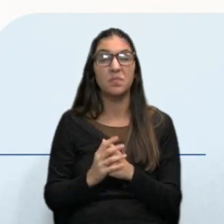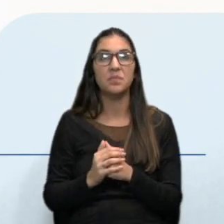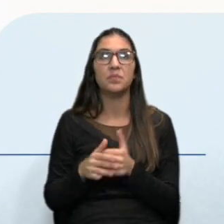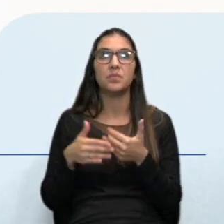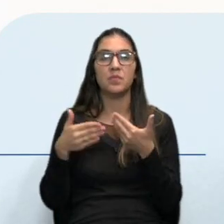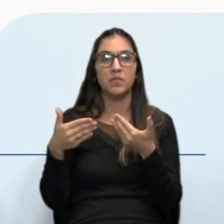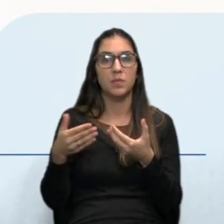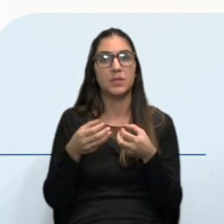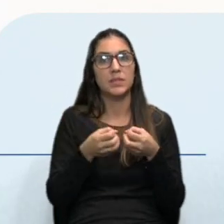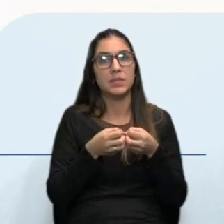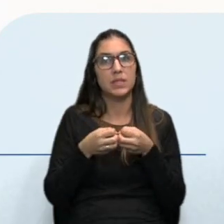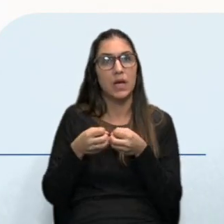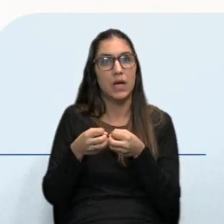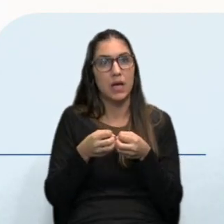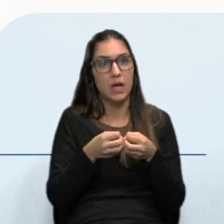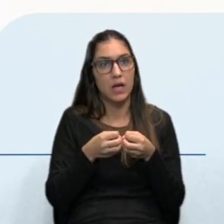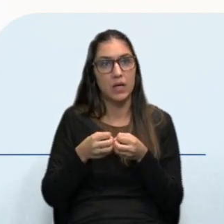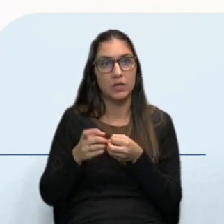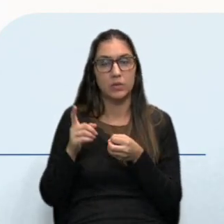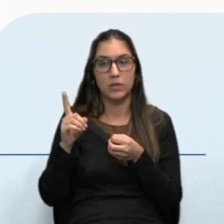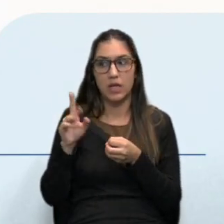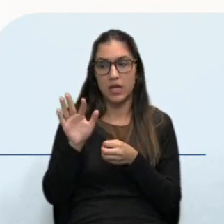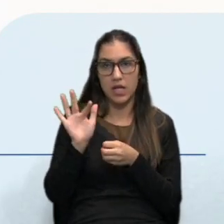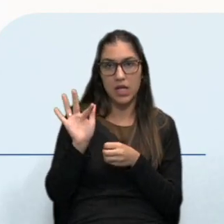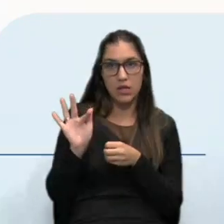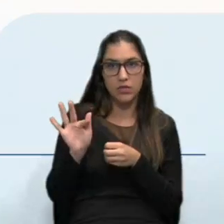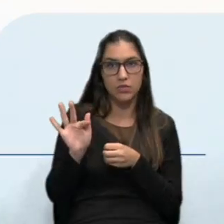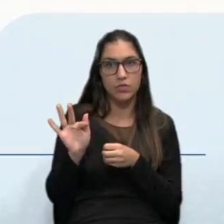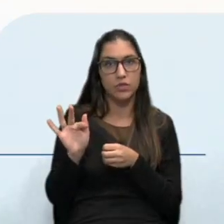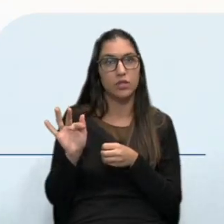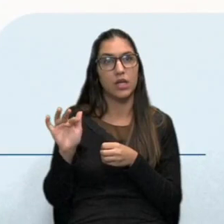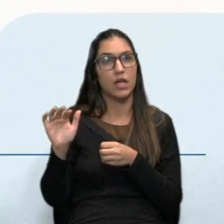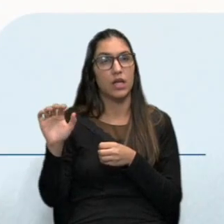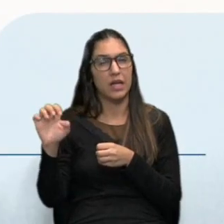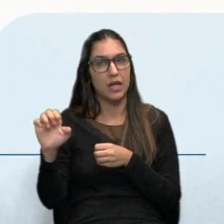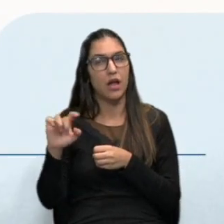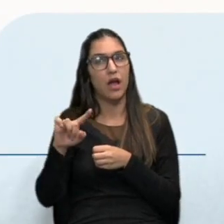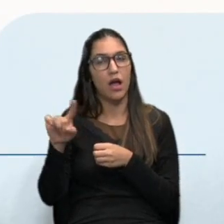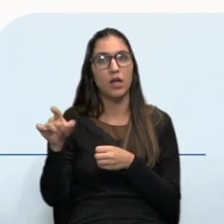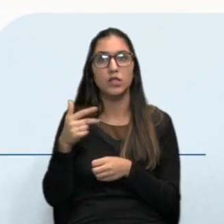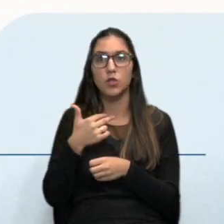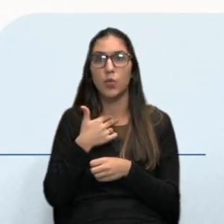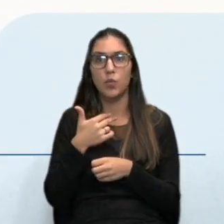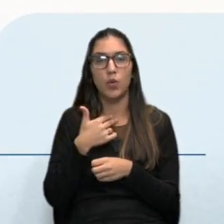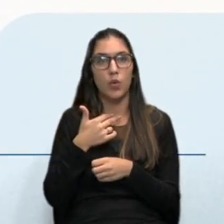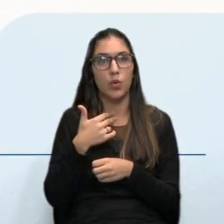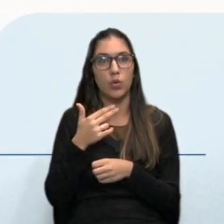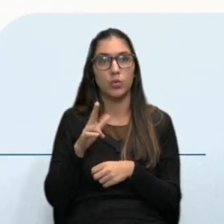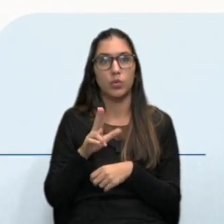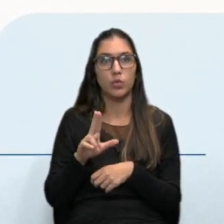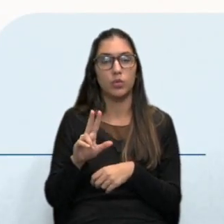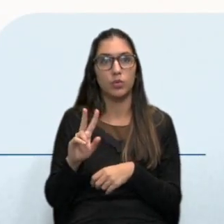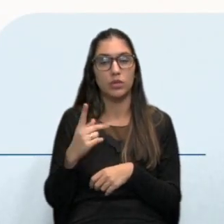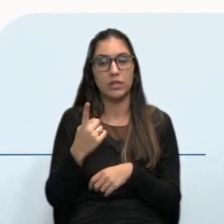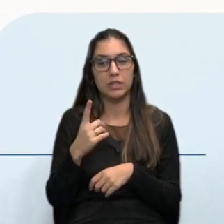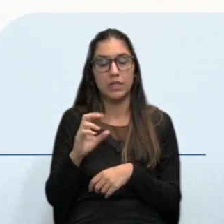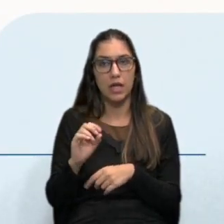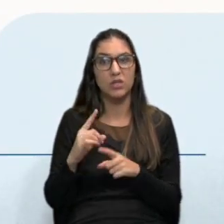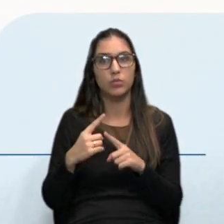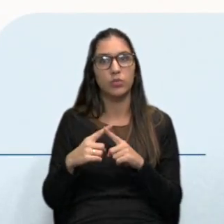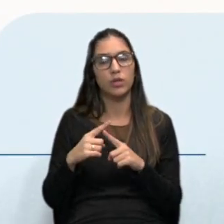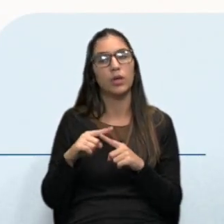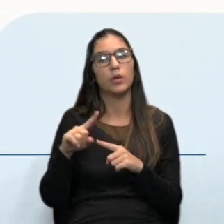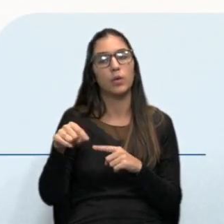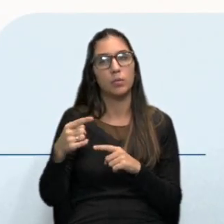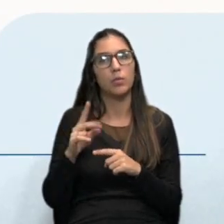a célula adjacente, aqui a F e a E, elas não podem usar o 10 kHz, porque senão